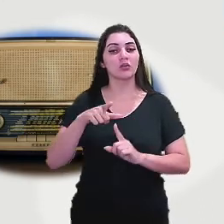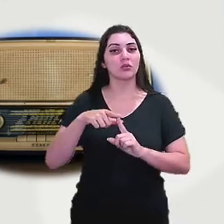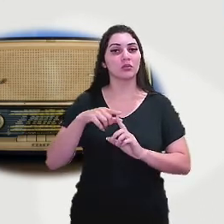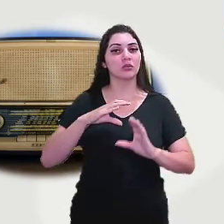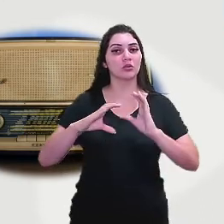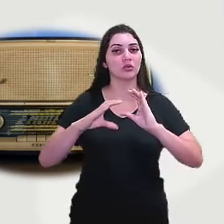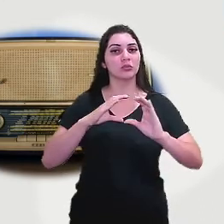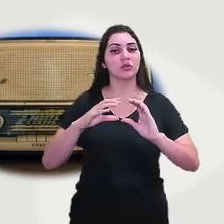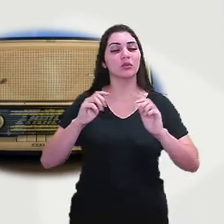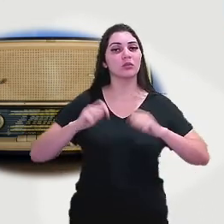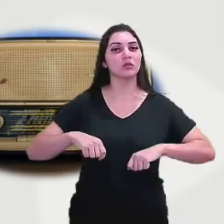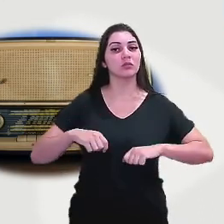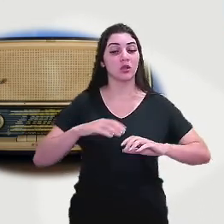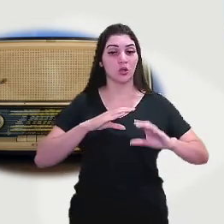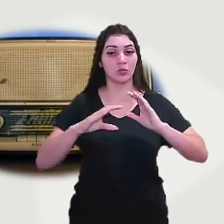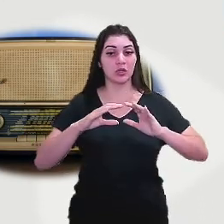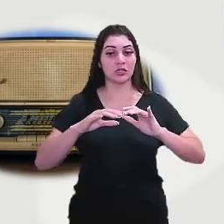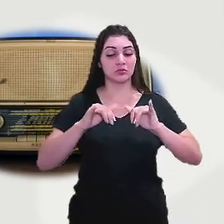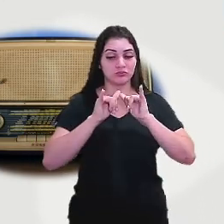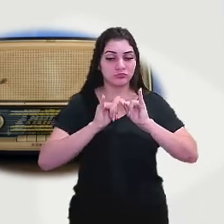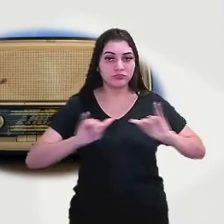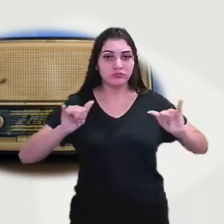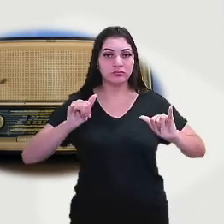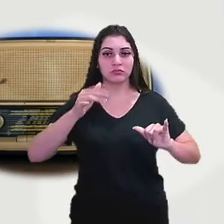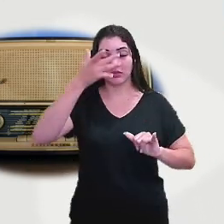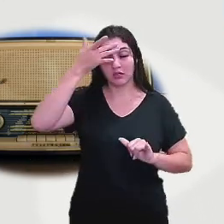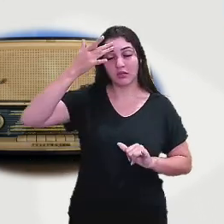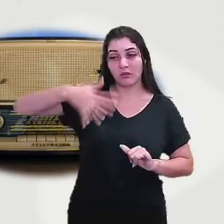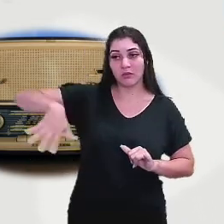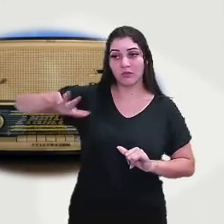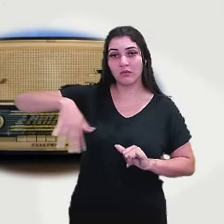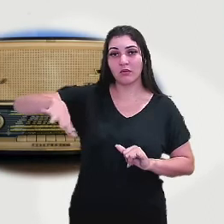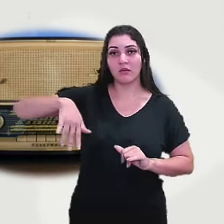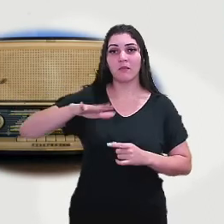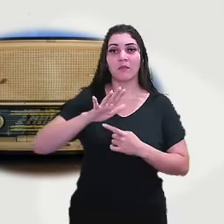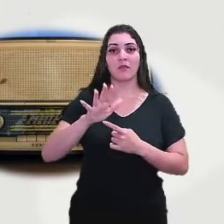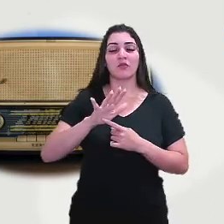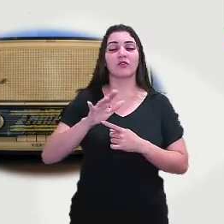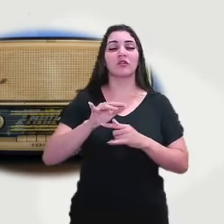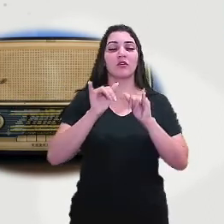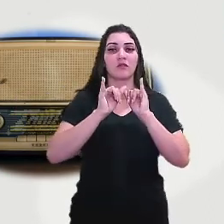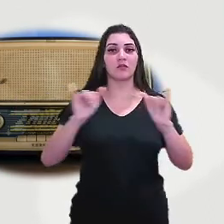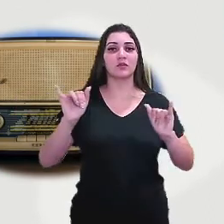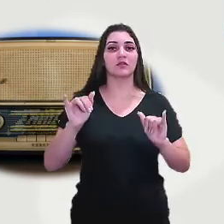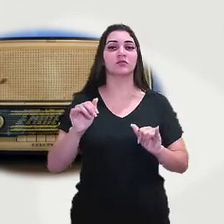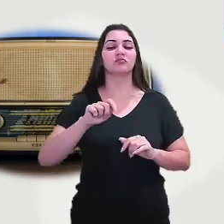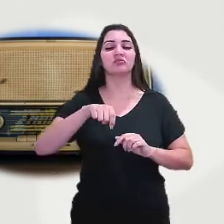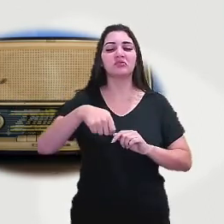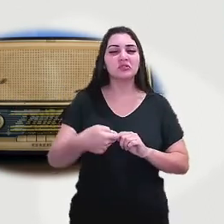possibilita a comunicação em massa, propagando informações codificadas por meio de sinal